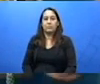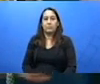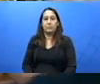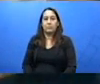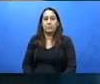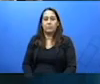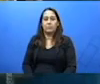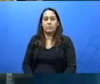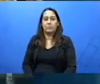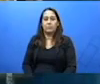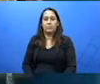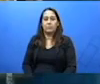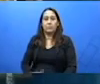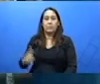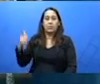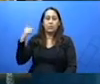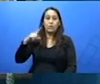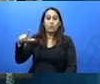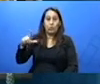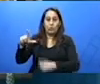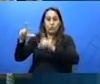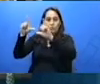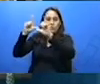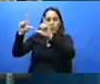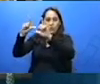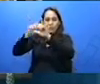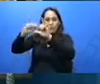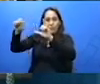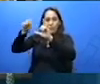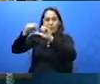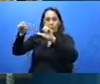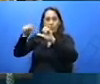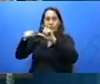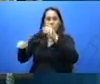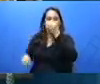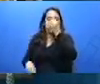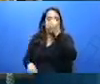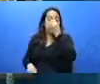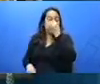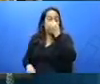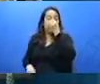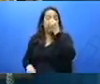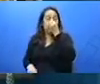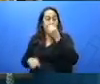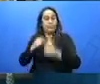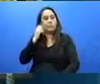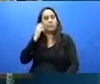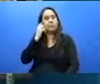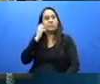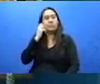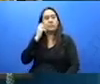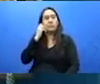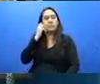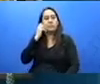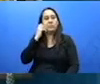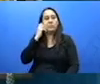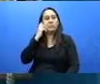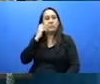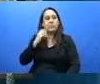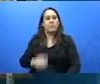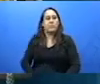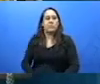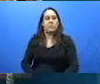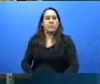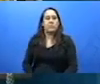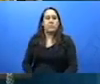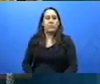novamente a minha lousa, que está aqui ainda com as letrinhas. Vou